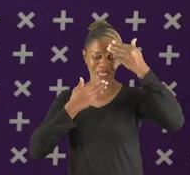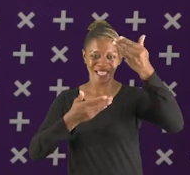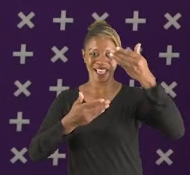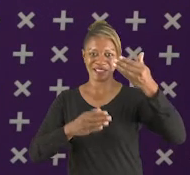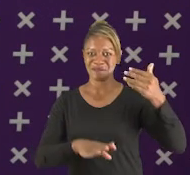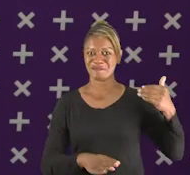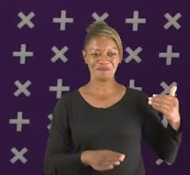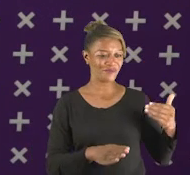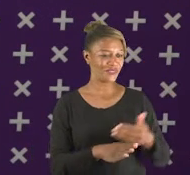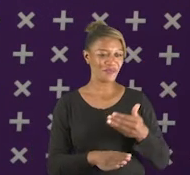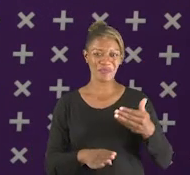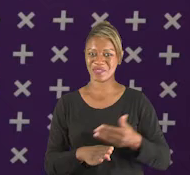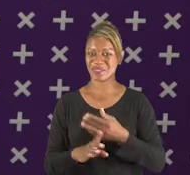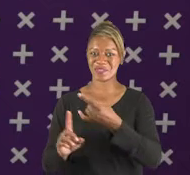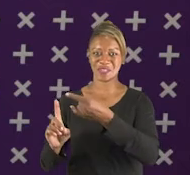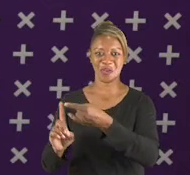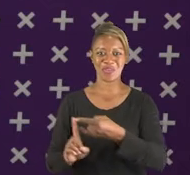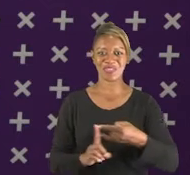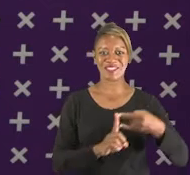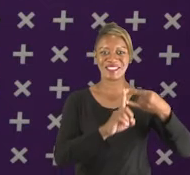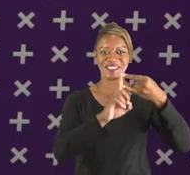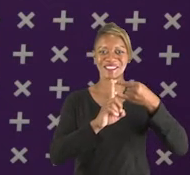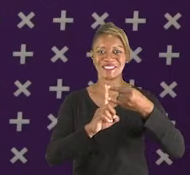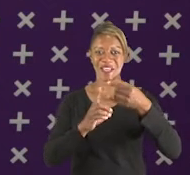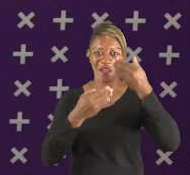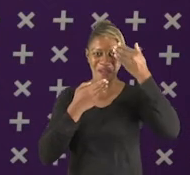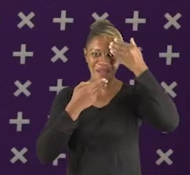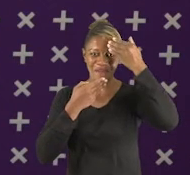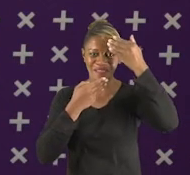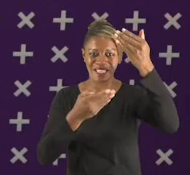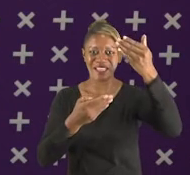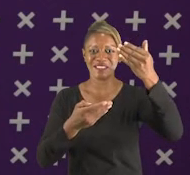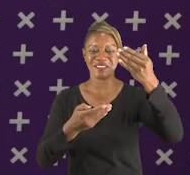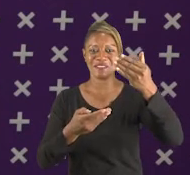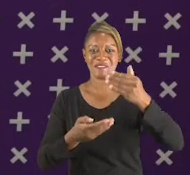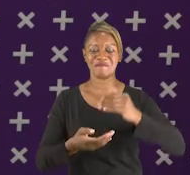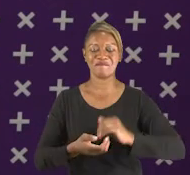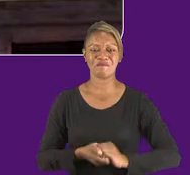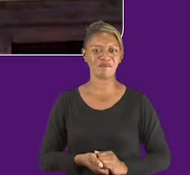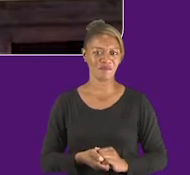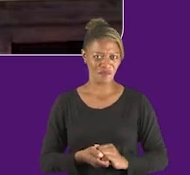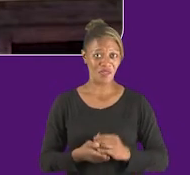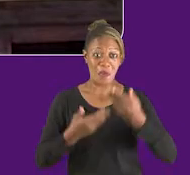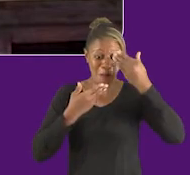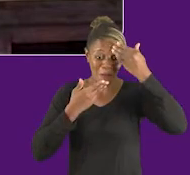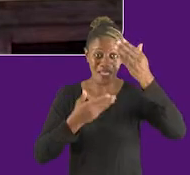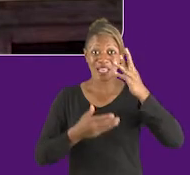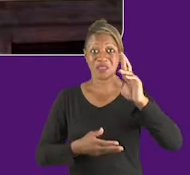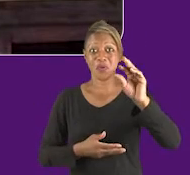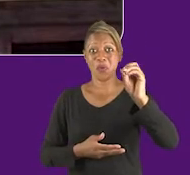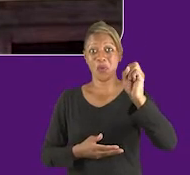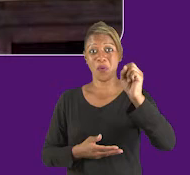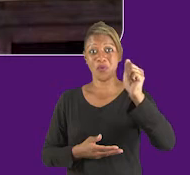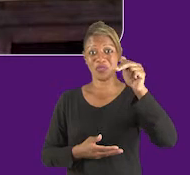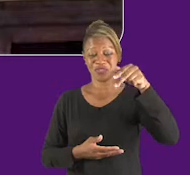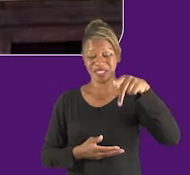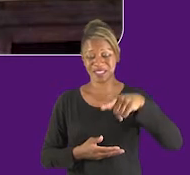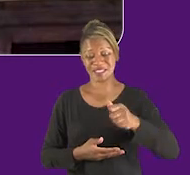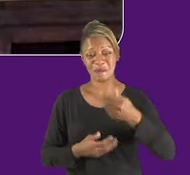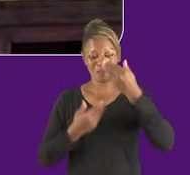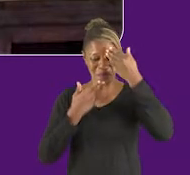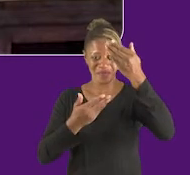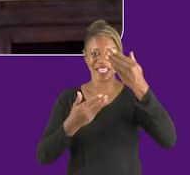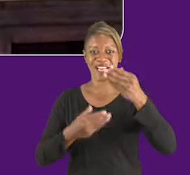aqui no nosso festival um abraço para você e até uma próxima oportunidade Fábio Muito obrigado Rosana Obrigado aí acabe pelo